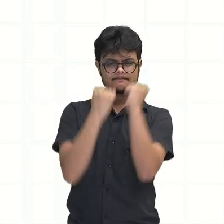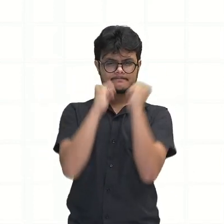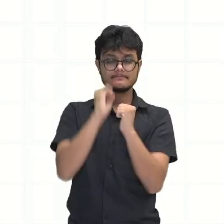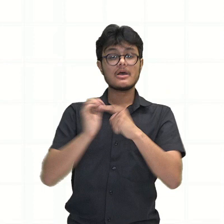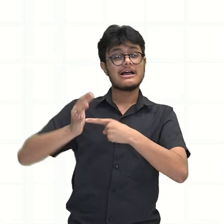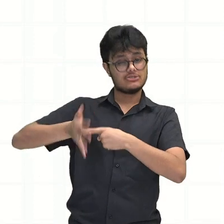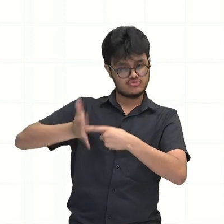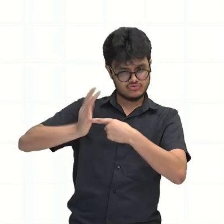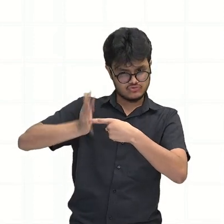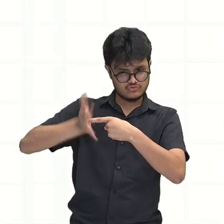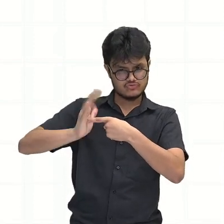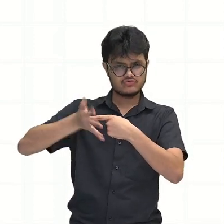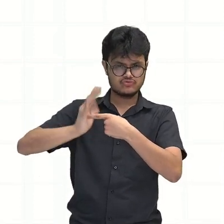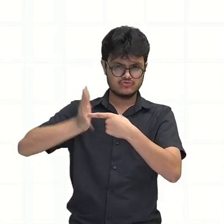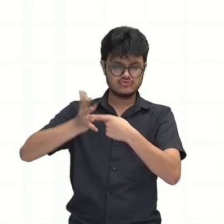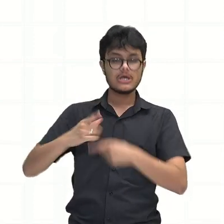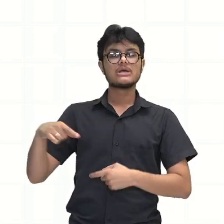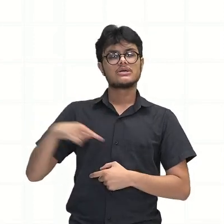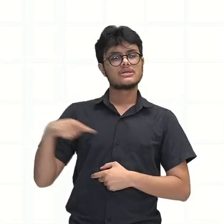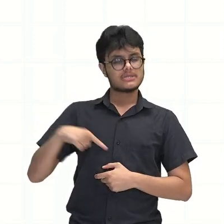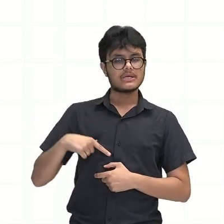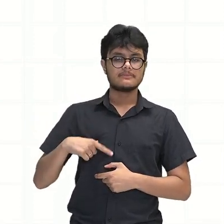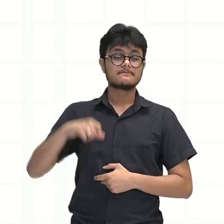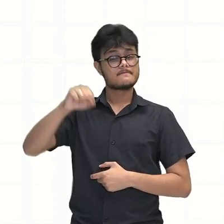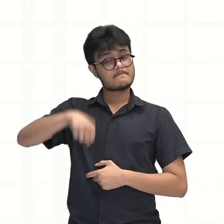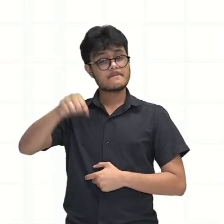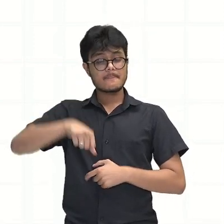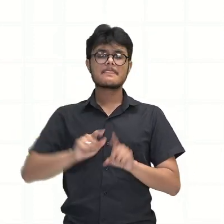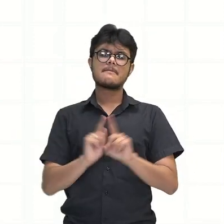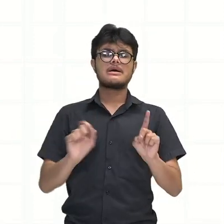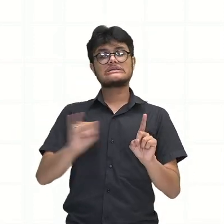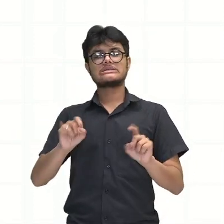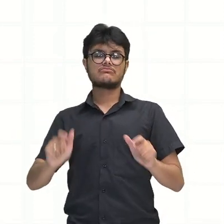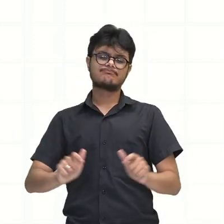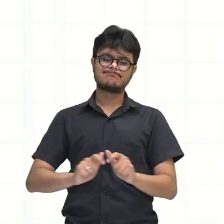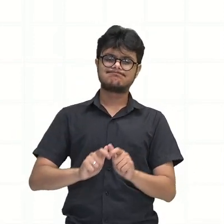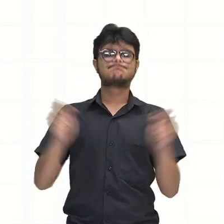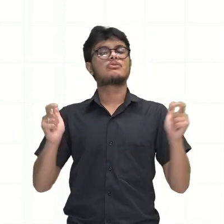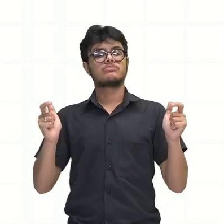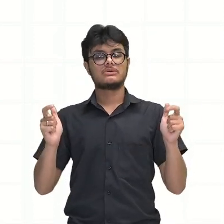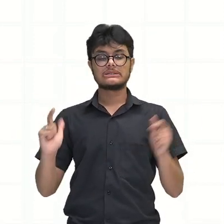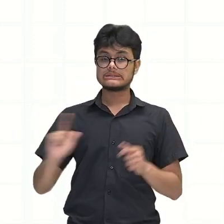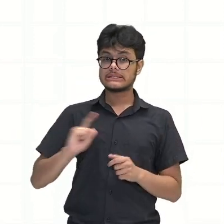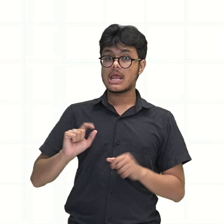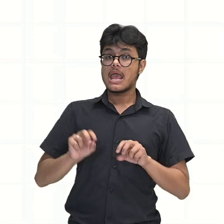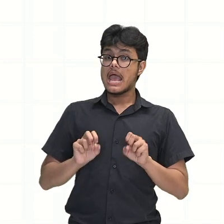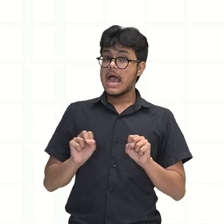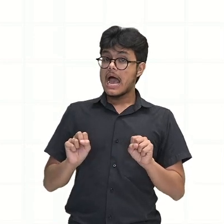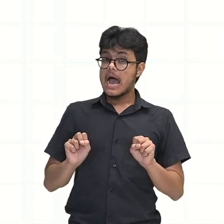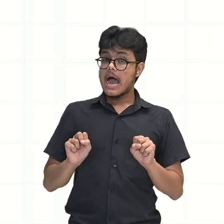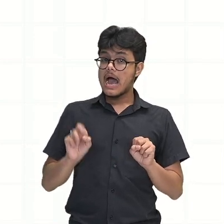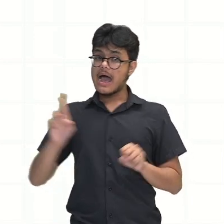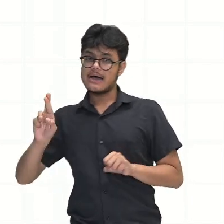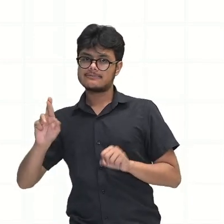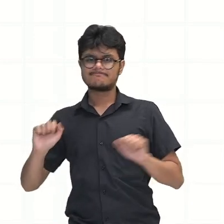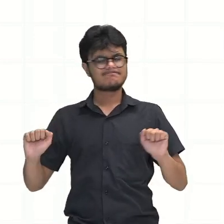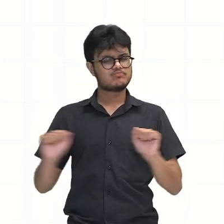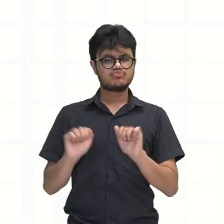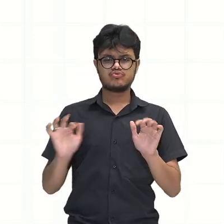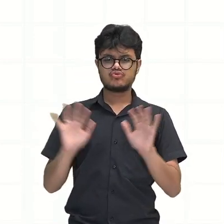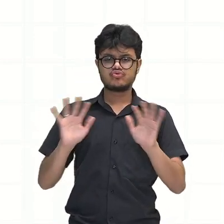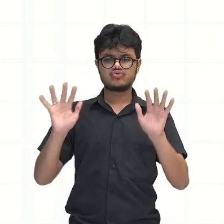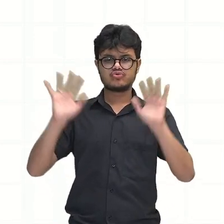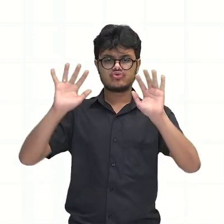nós temos também, como é uma combustão, uma explosão, nós temos produção de gases. Esses gases, eles vão